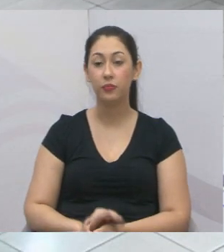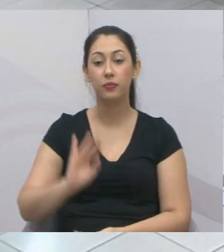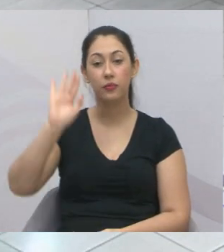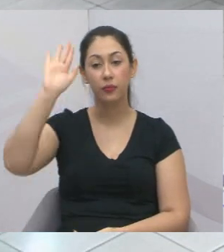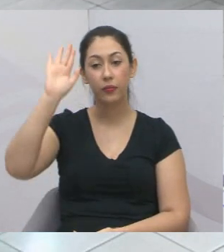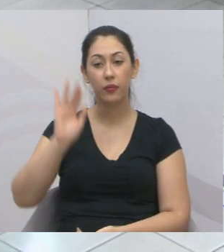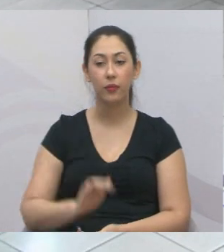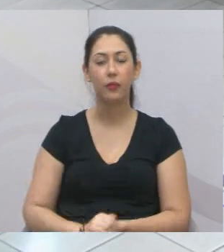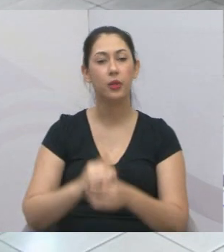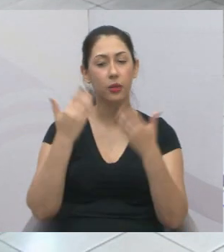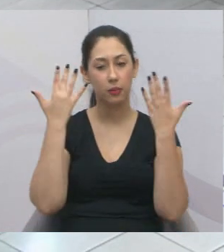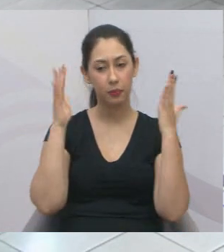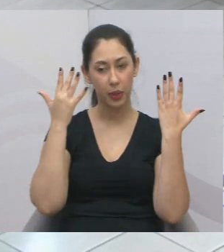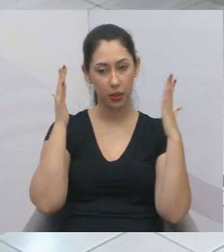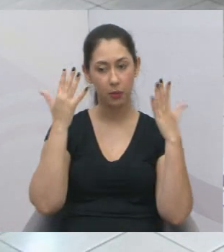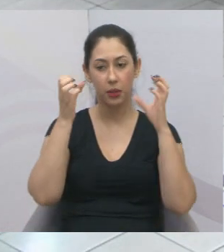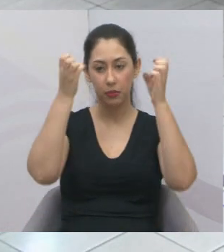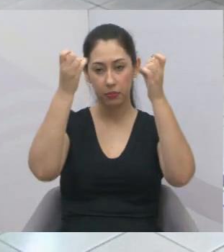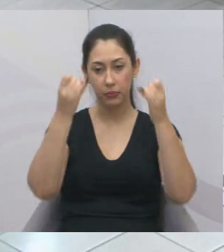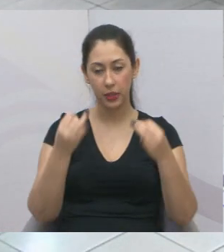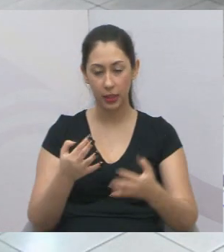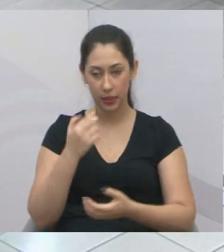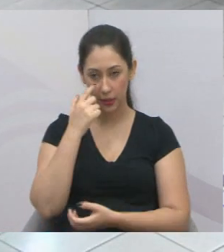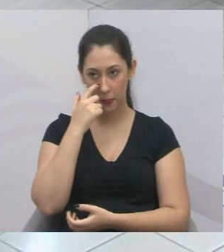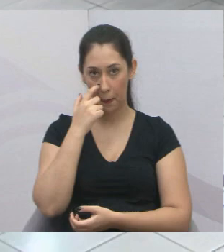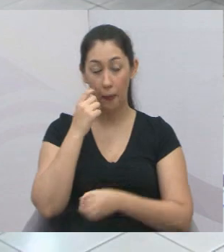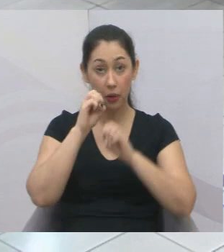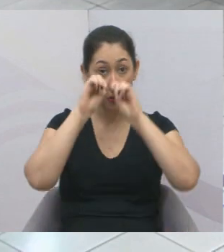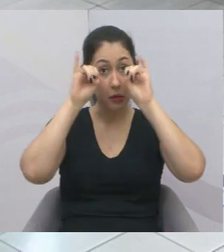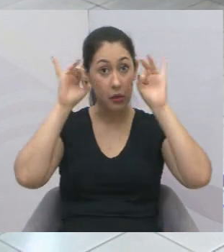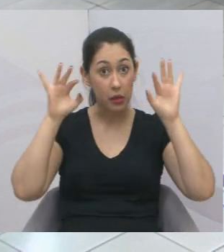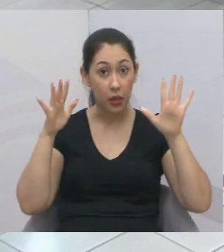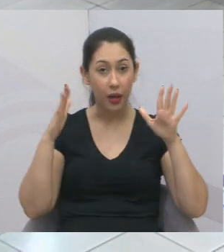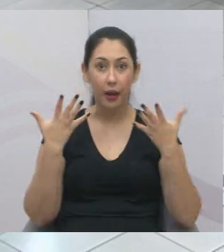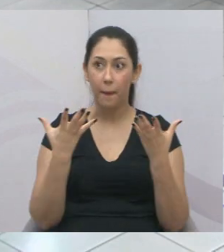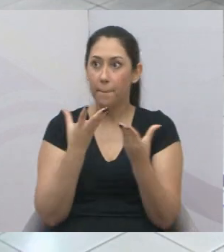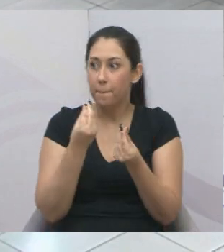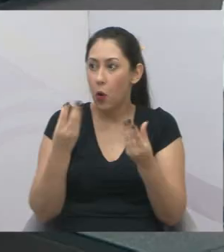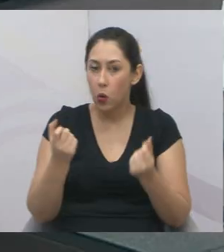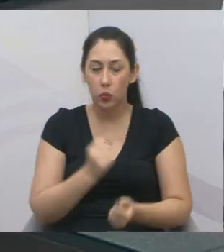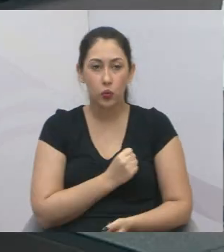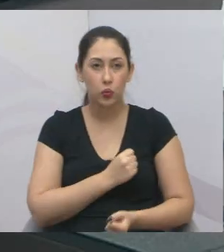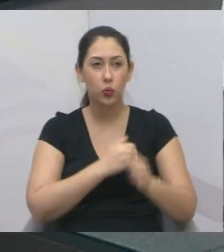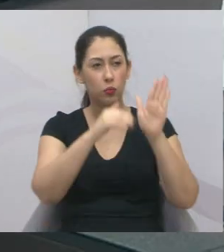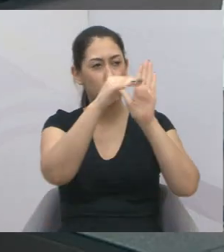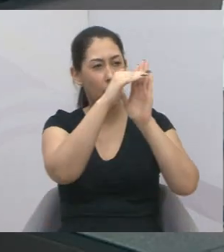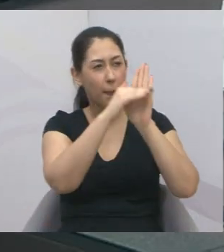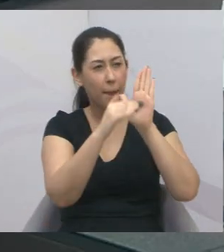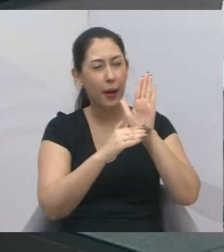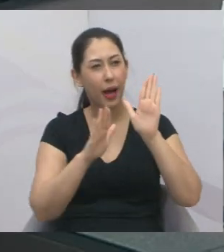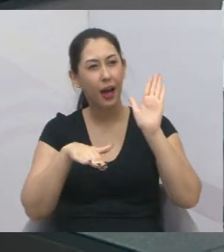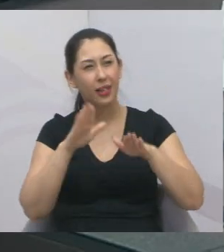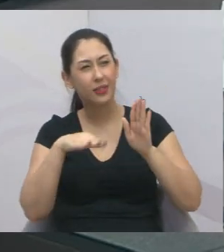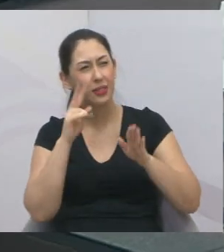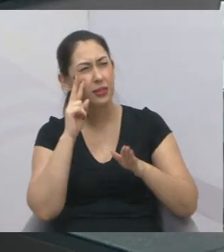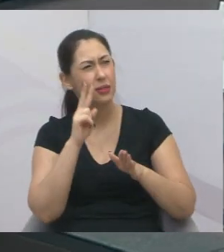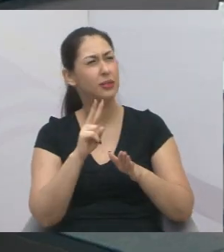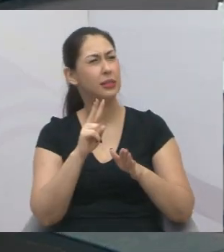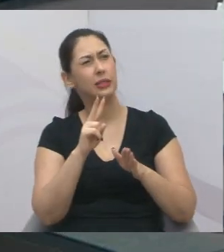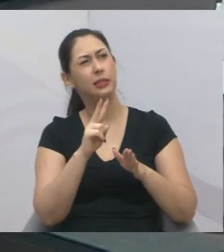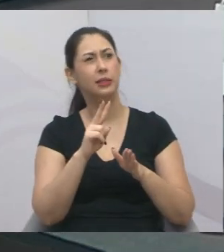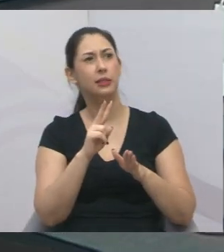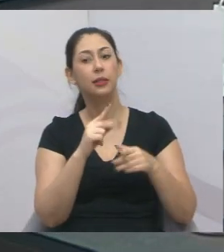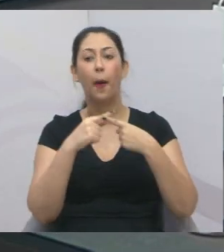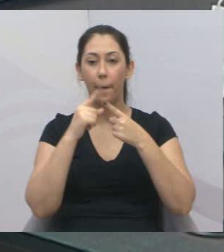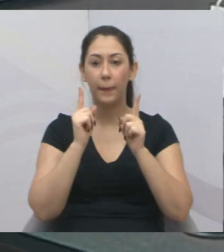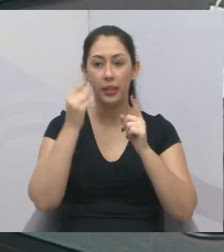Priante, parabéns aí pela explanação. Obrigado. Foi claro, né? Apesar dos números, né? Eles nos confundirem em alguns momentos, mas assim,